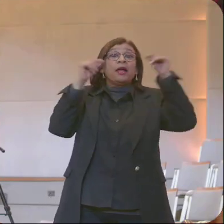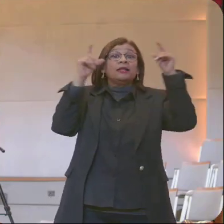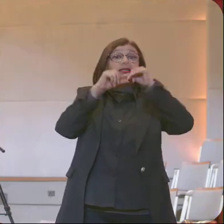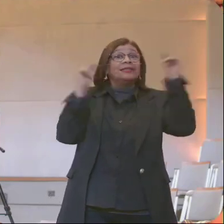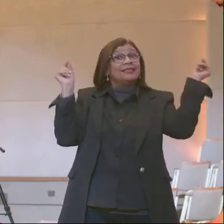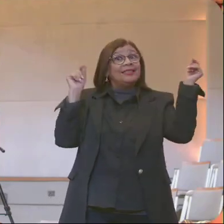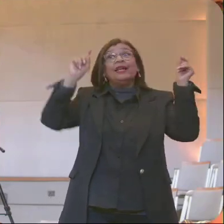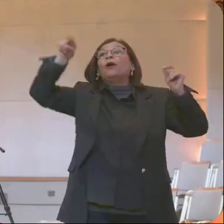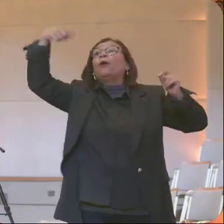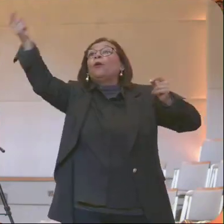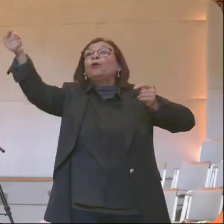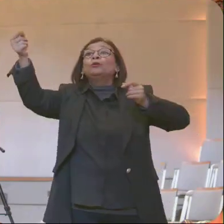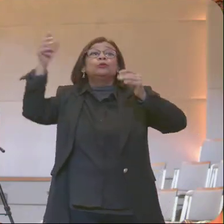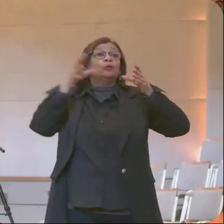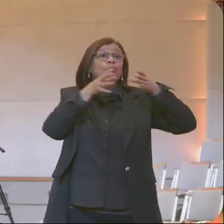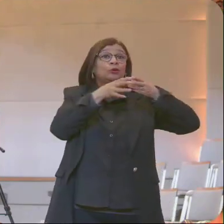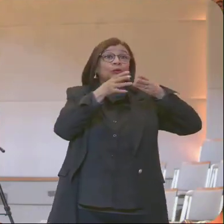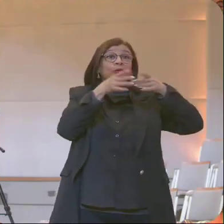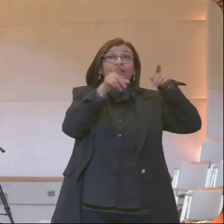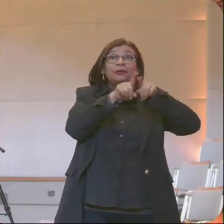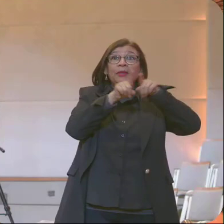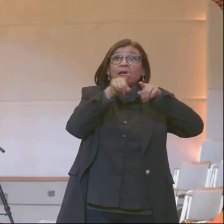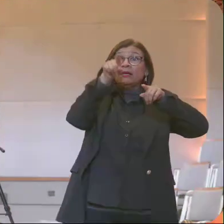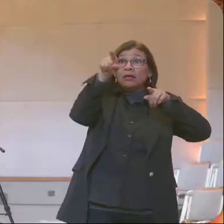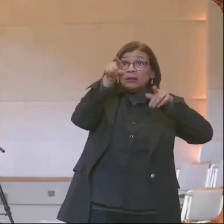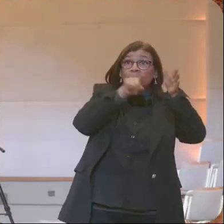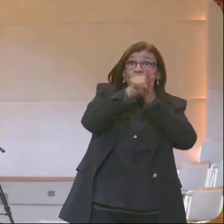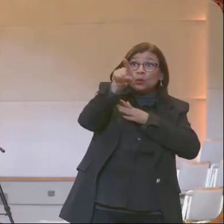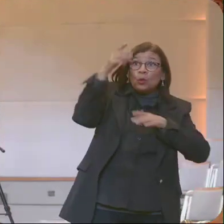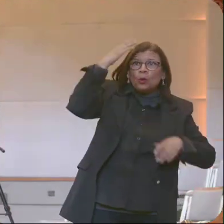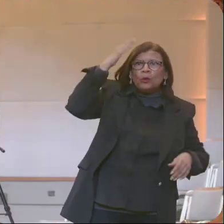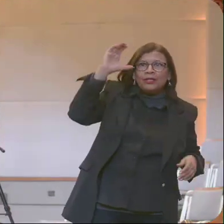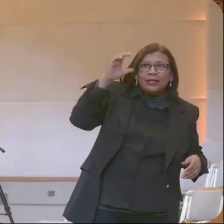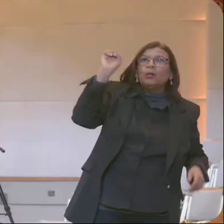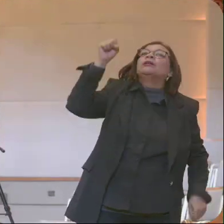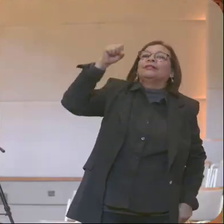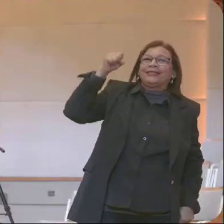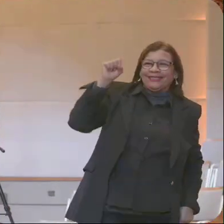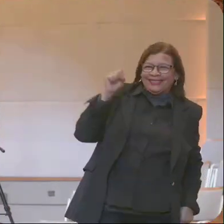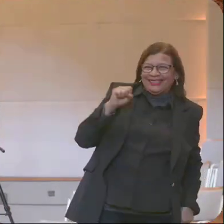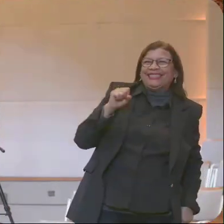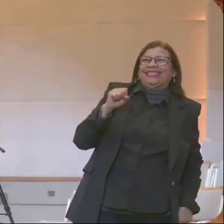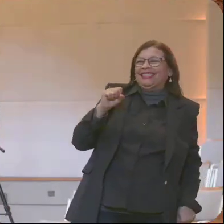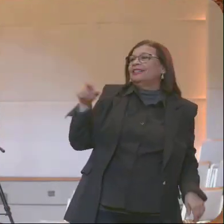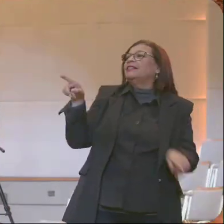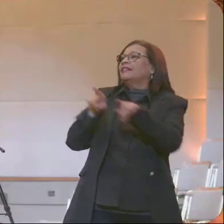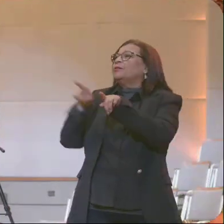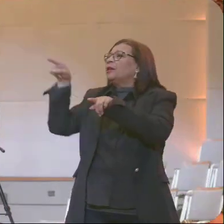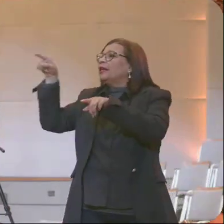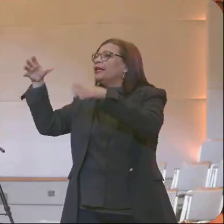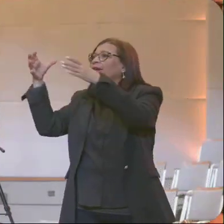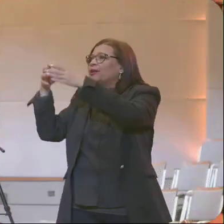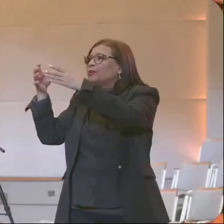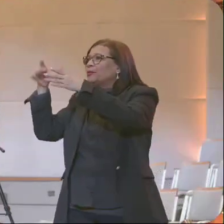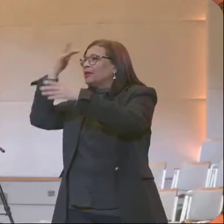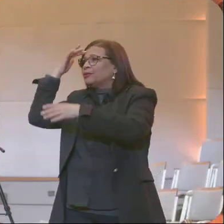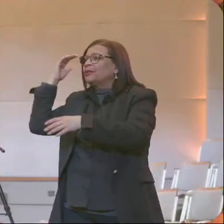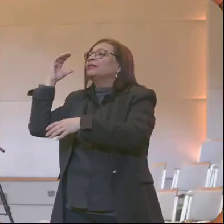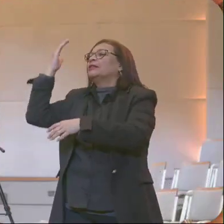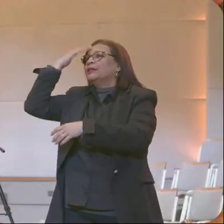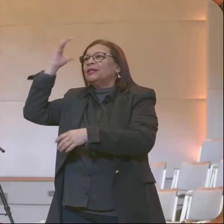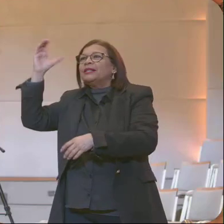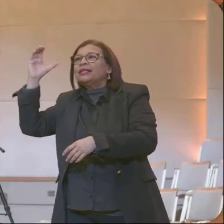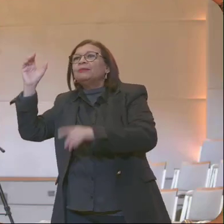Brasília, temos outro grupo ali também. Curitiba? Curitiba, aqui também Curitiba, um moço lá atrás